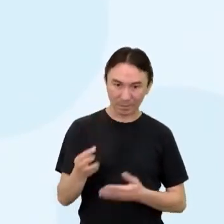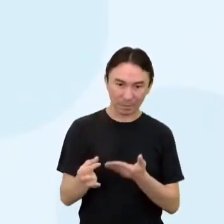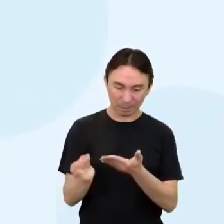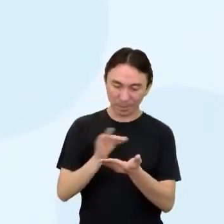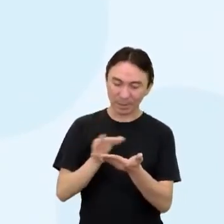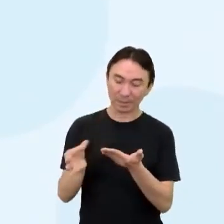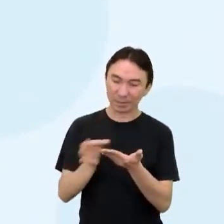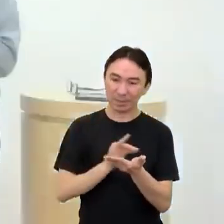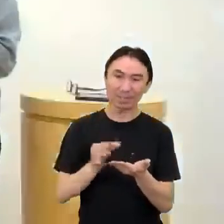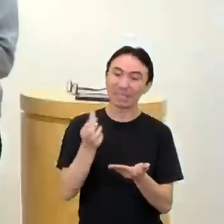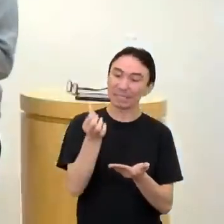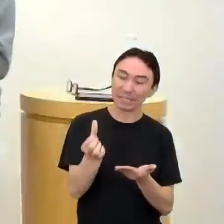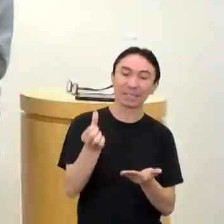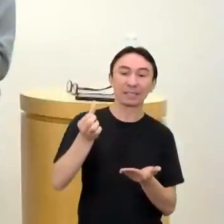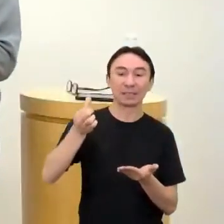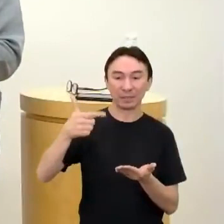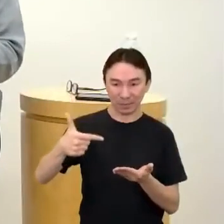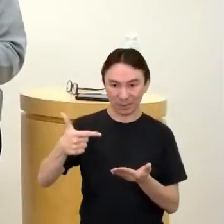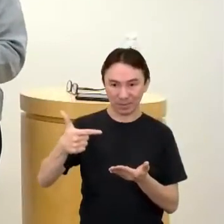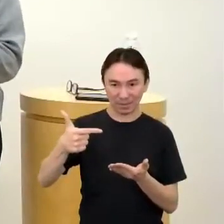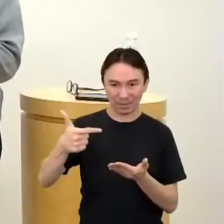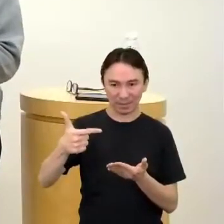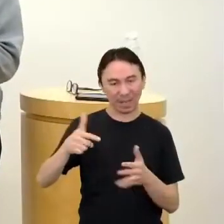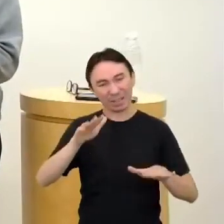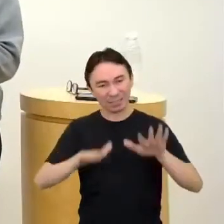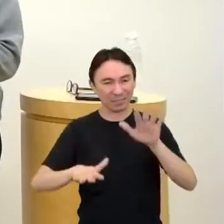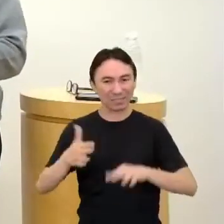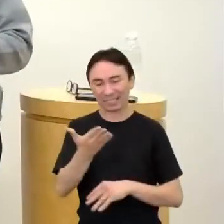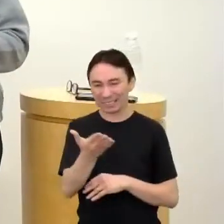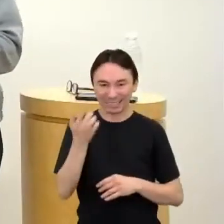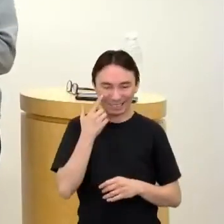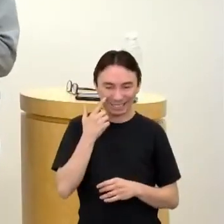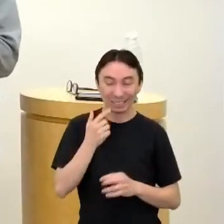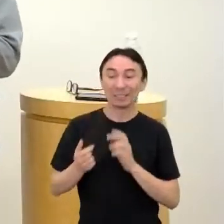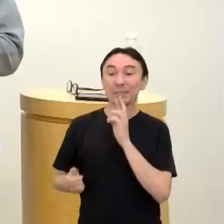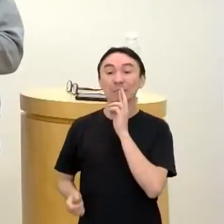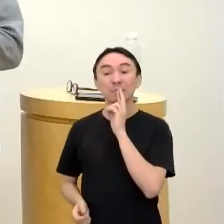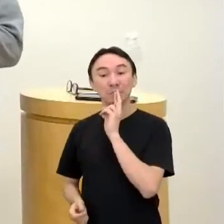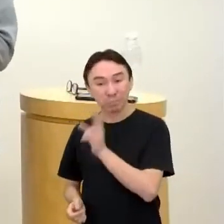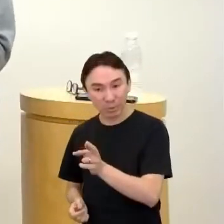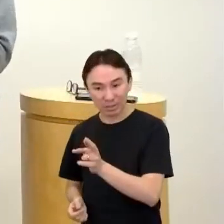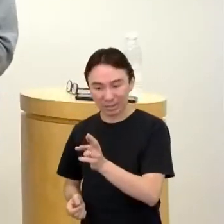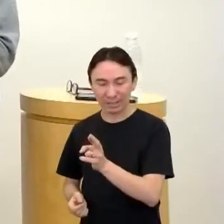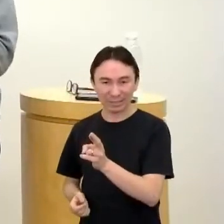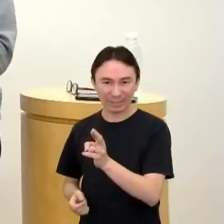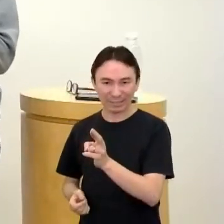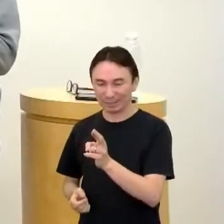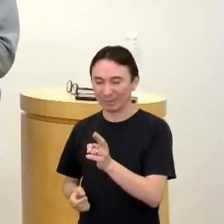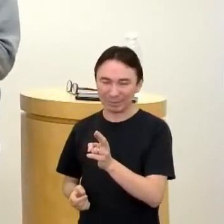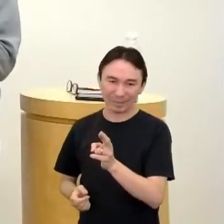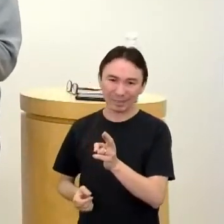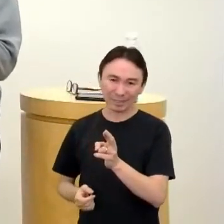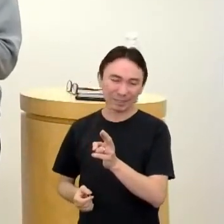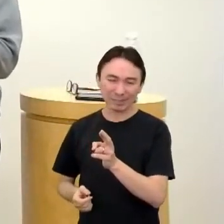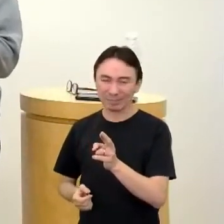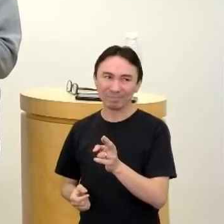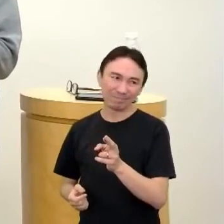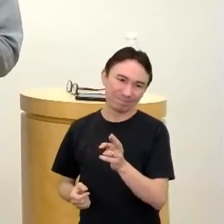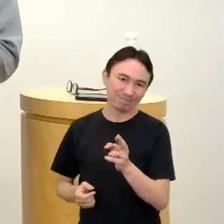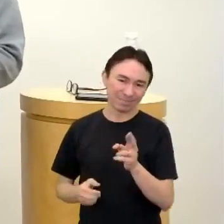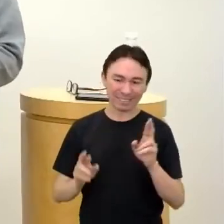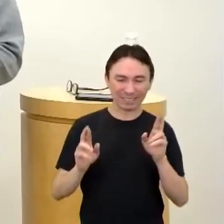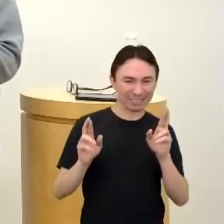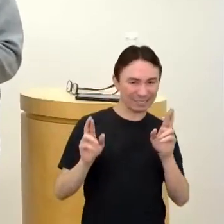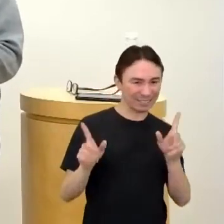na resposta. Às vezes, as respostas, você vai lá no caderno do professor, e as respostas, elas são um pouco, como é que se fala?